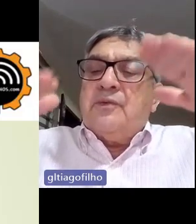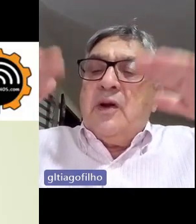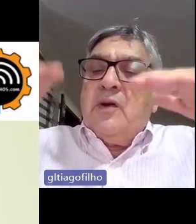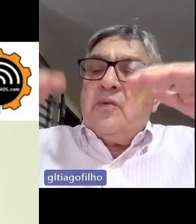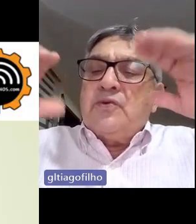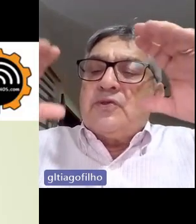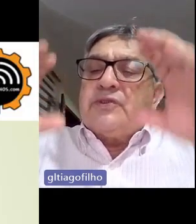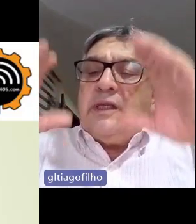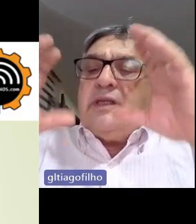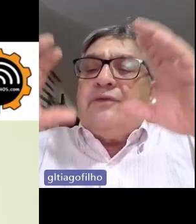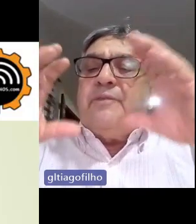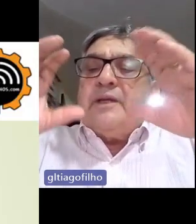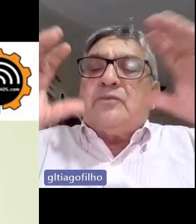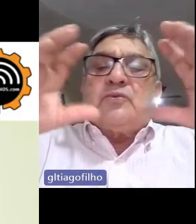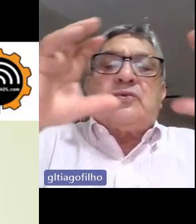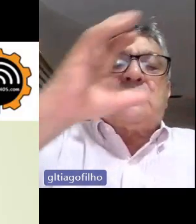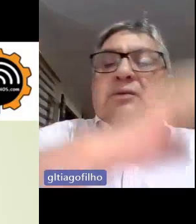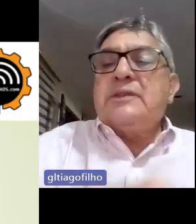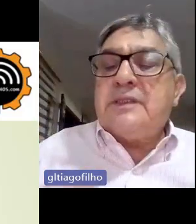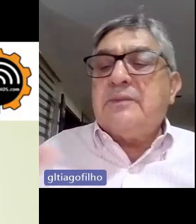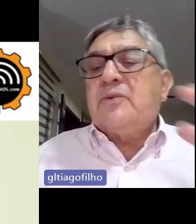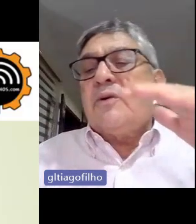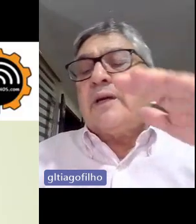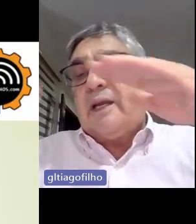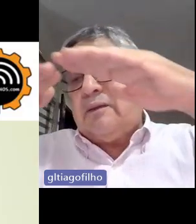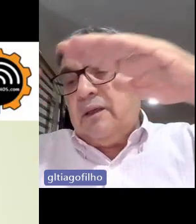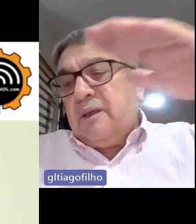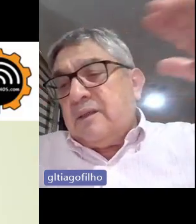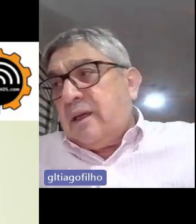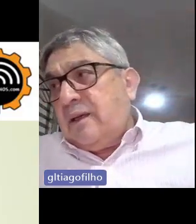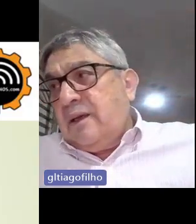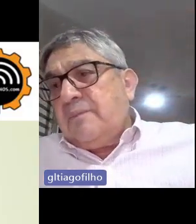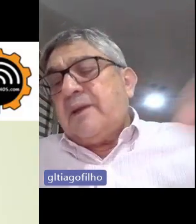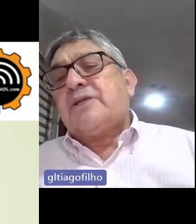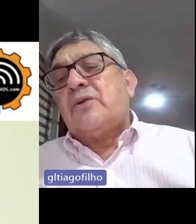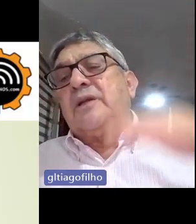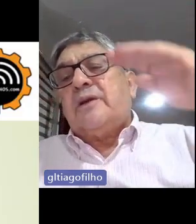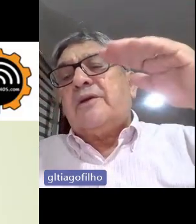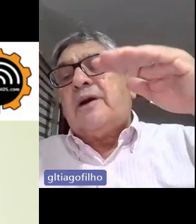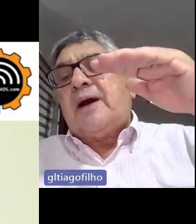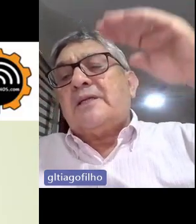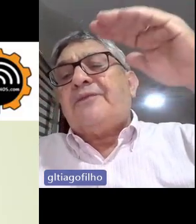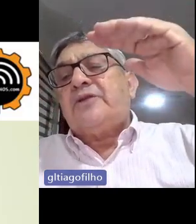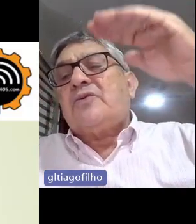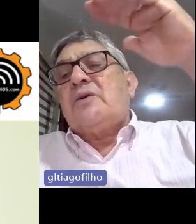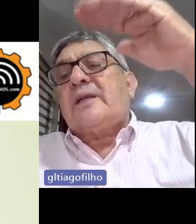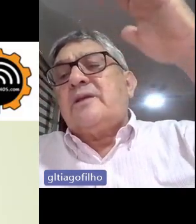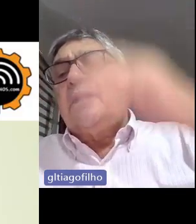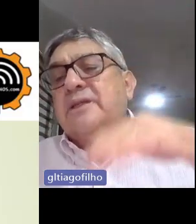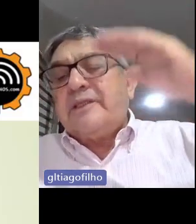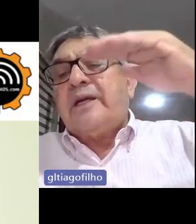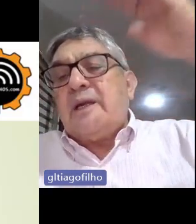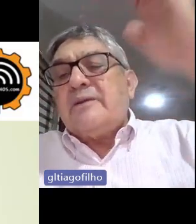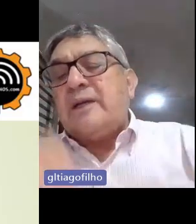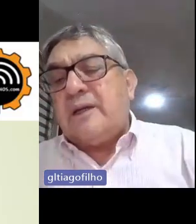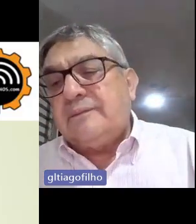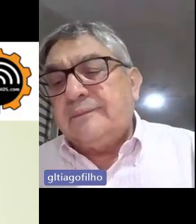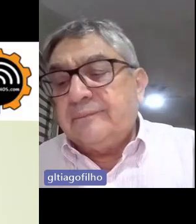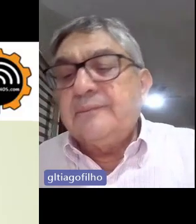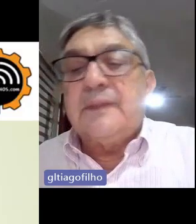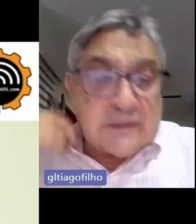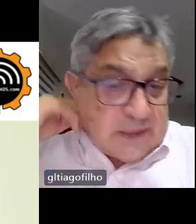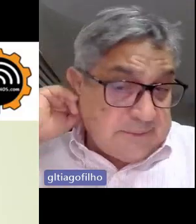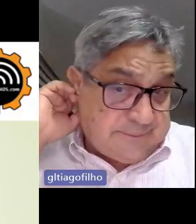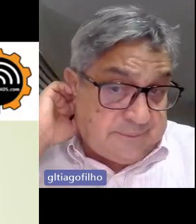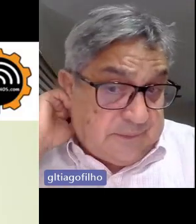compressora com cilindro vibrando em cima do concreto, né? Para deixar o concreto. Então, a barragem é feita de concreto de degrau em